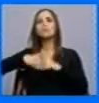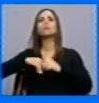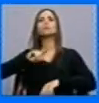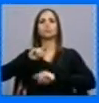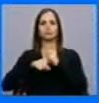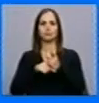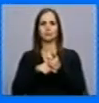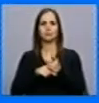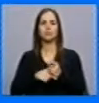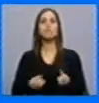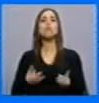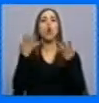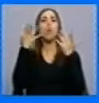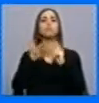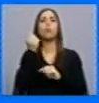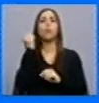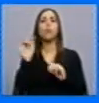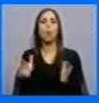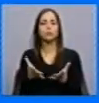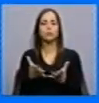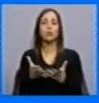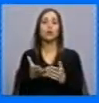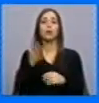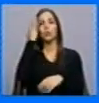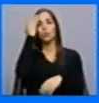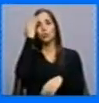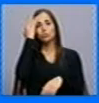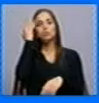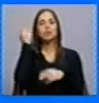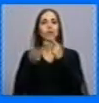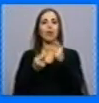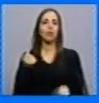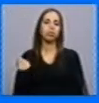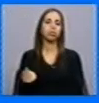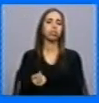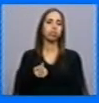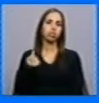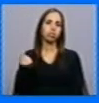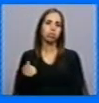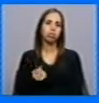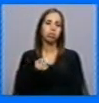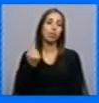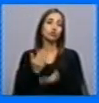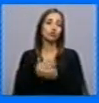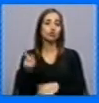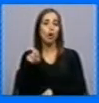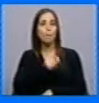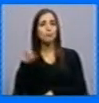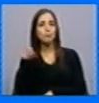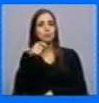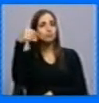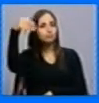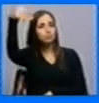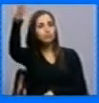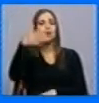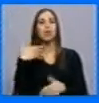Quando é que vamos ter resultados? Estes dados demoram muito tempo a serem analisados, portanto, só daqui a uns meses, provavelmente, é que vamos ter uma indicação